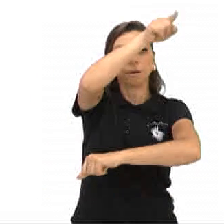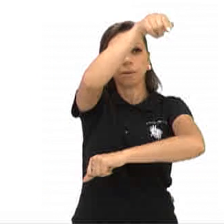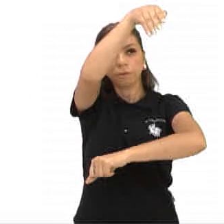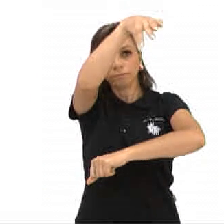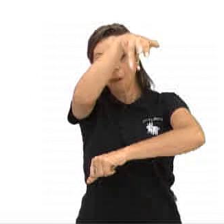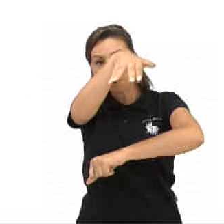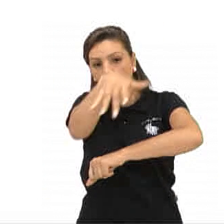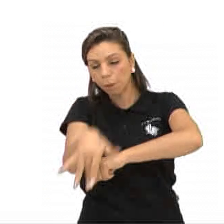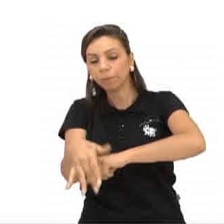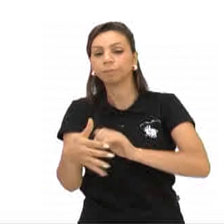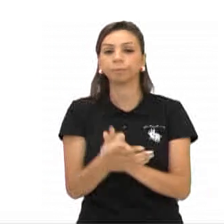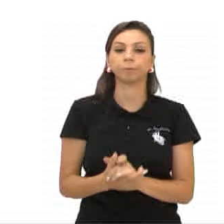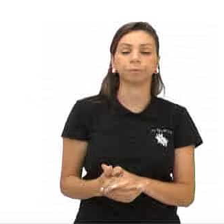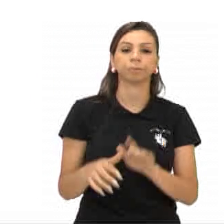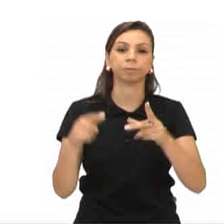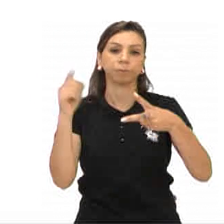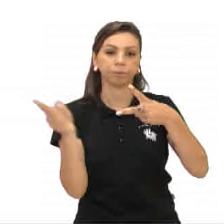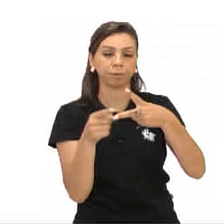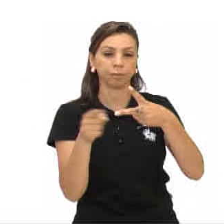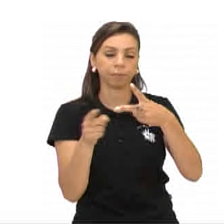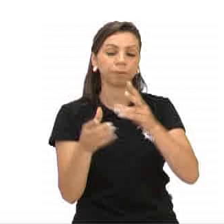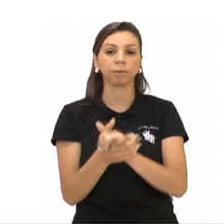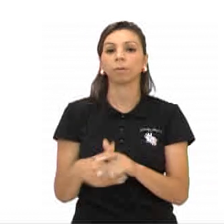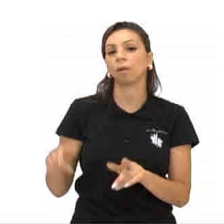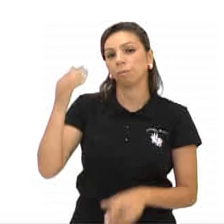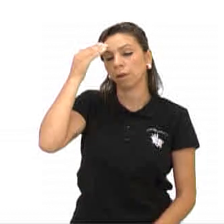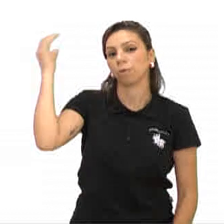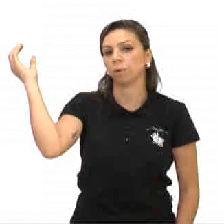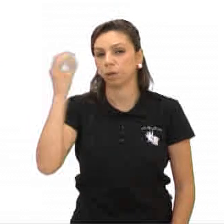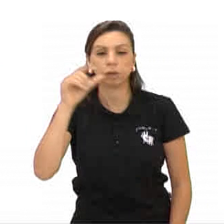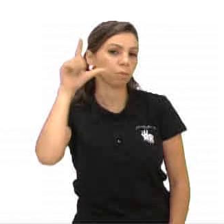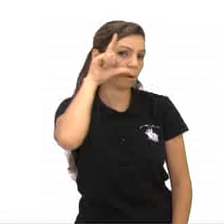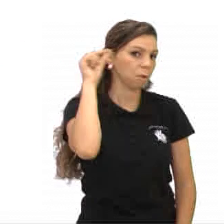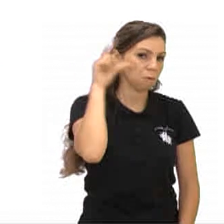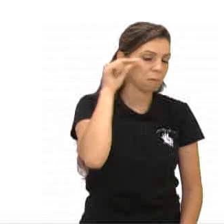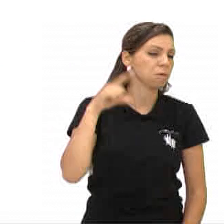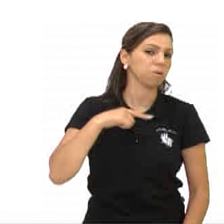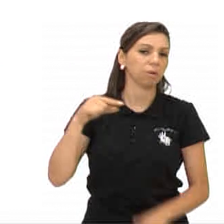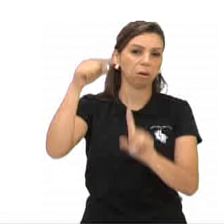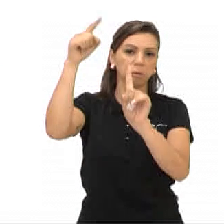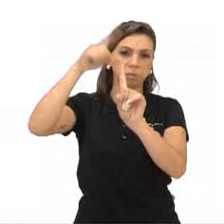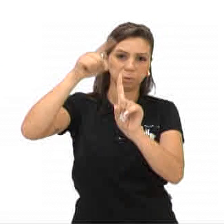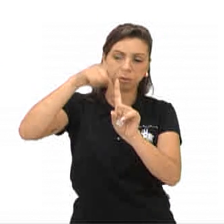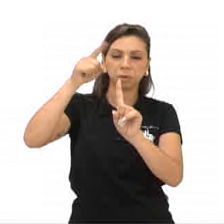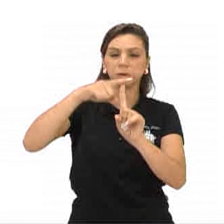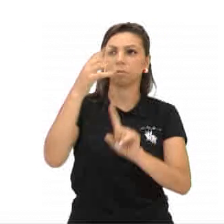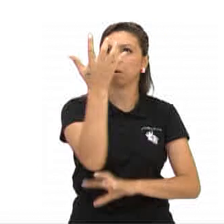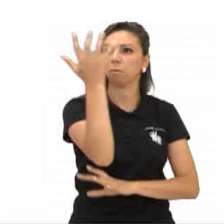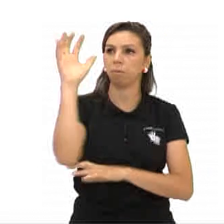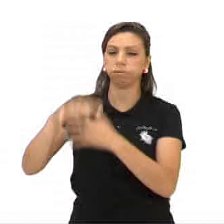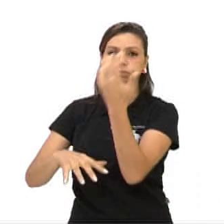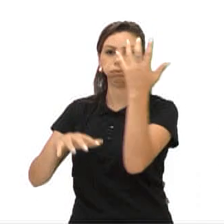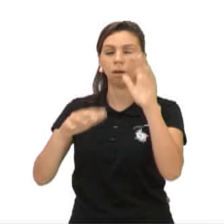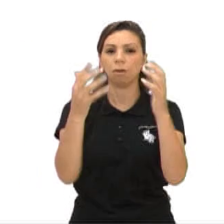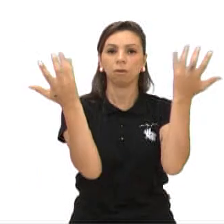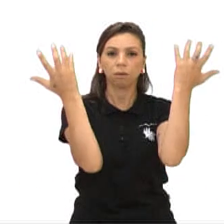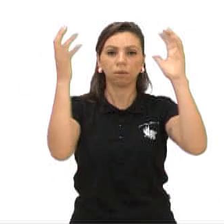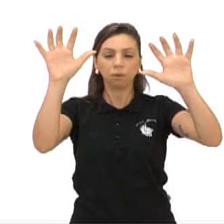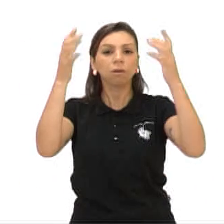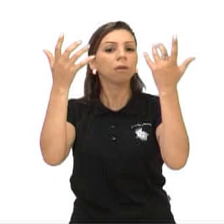Frase 2, tanto Curitiba quanto Guarapuava têm seus tipos climáticos influenciados pela